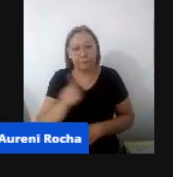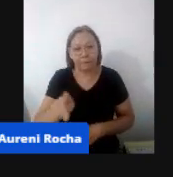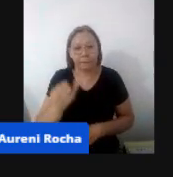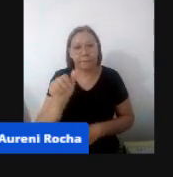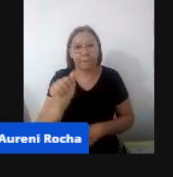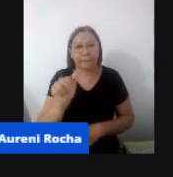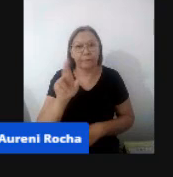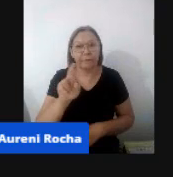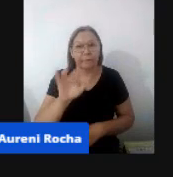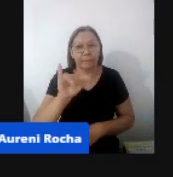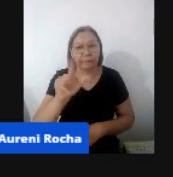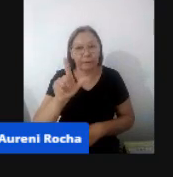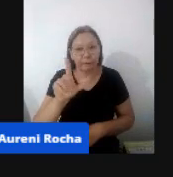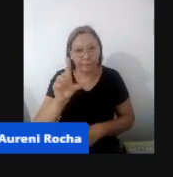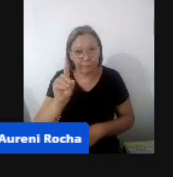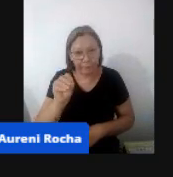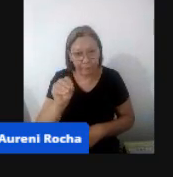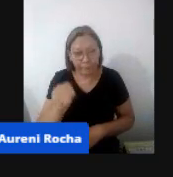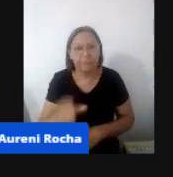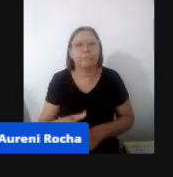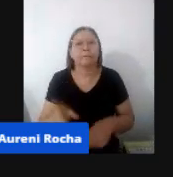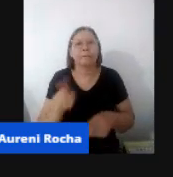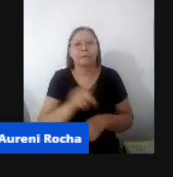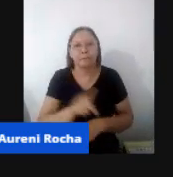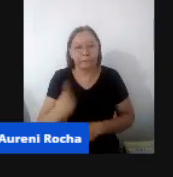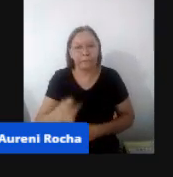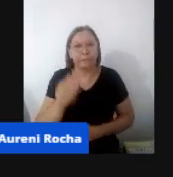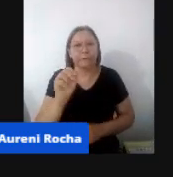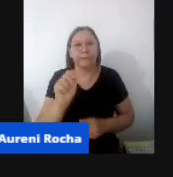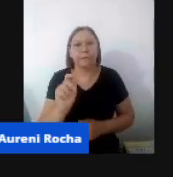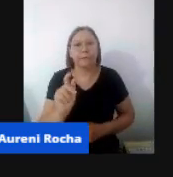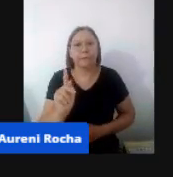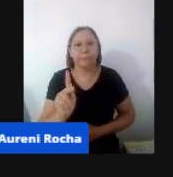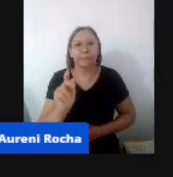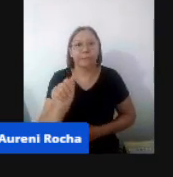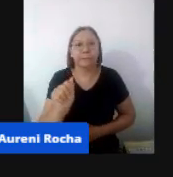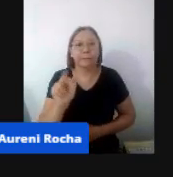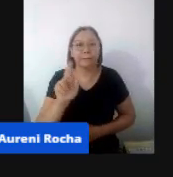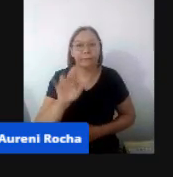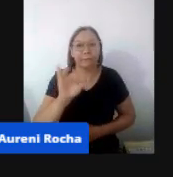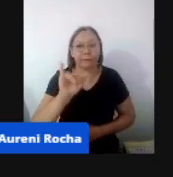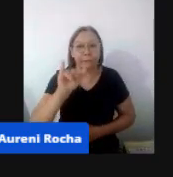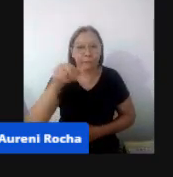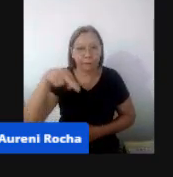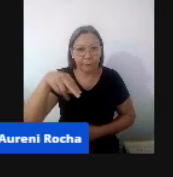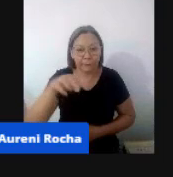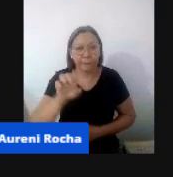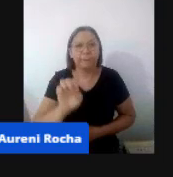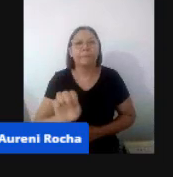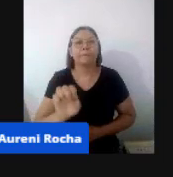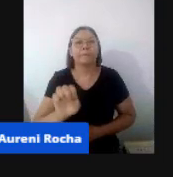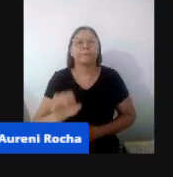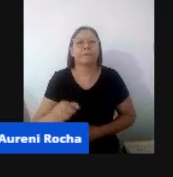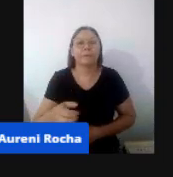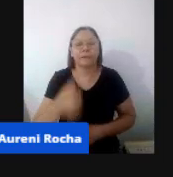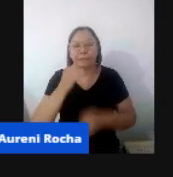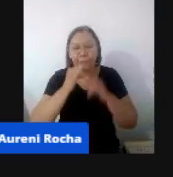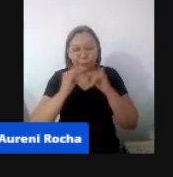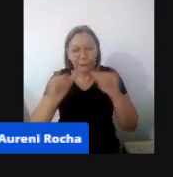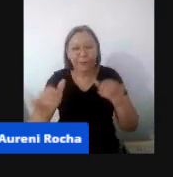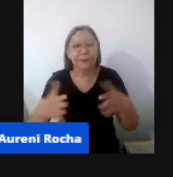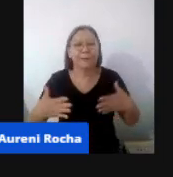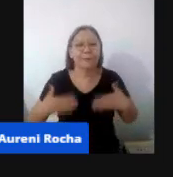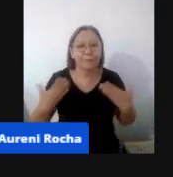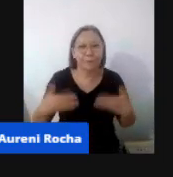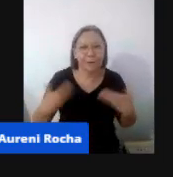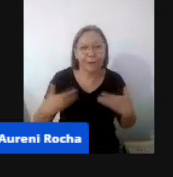professora Karine, que está de licença de gestante, né? Isso é uma notícia interessante, é uma notícia alegre nesse momento que nós estamos vivendo. Temos